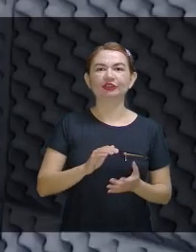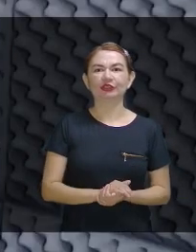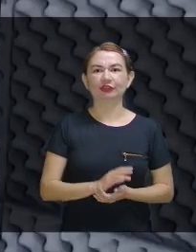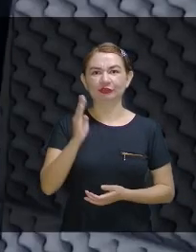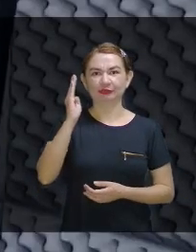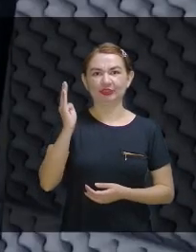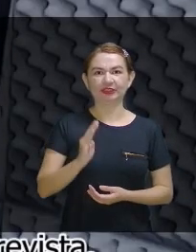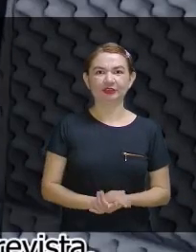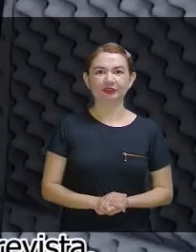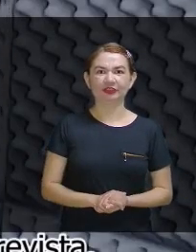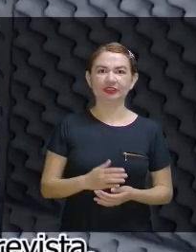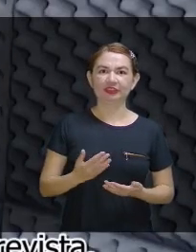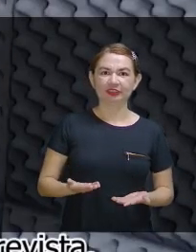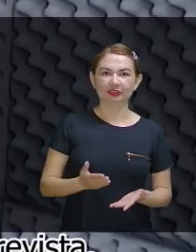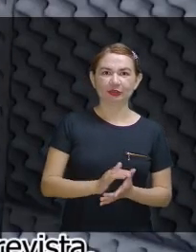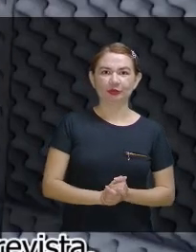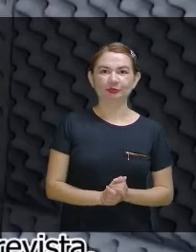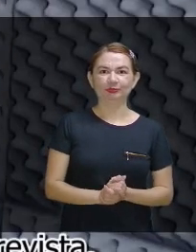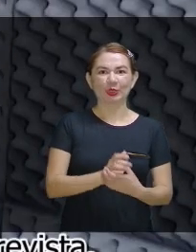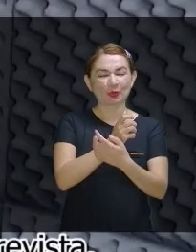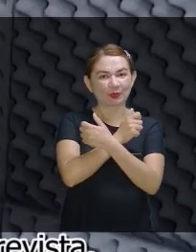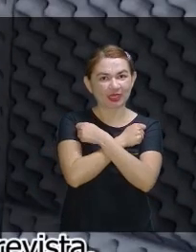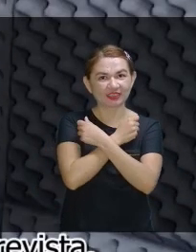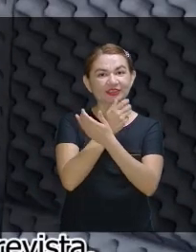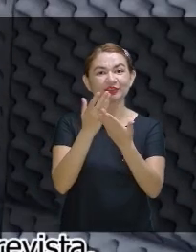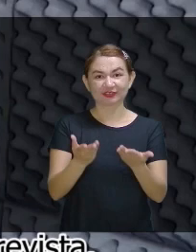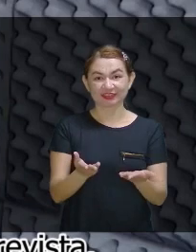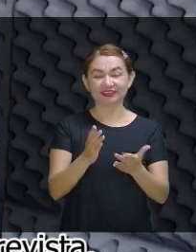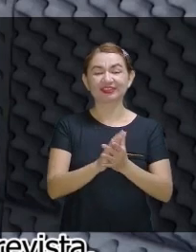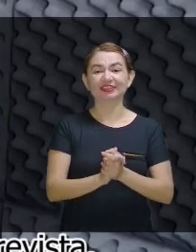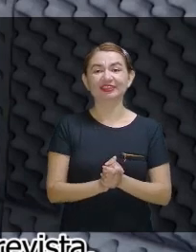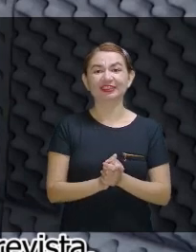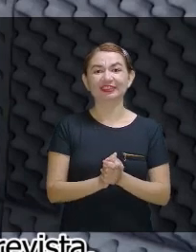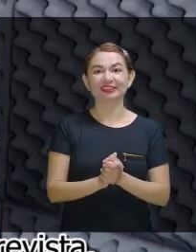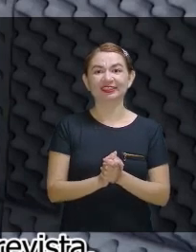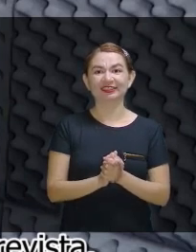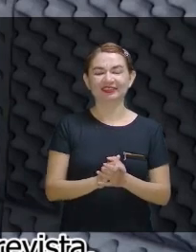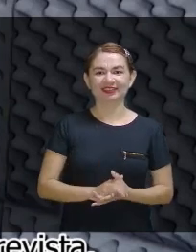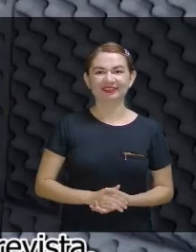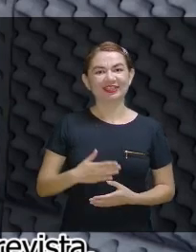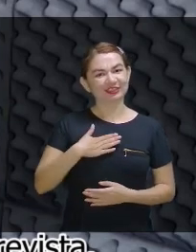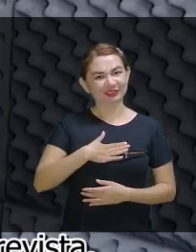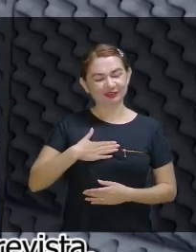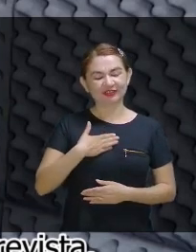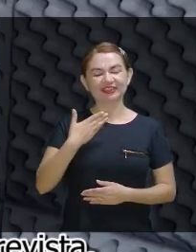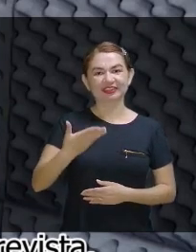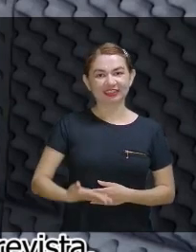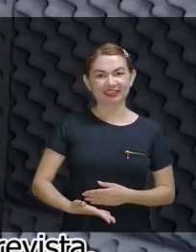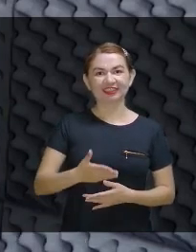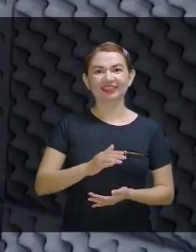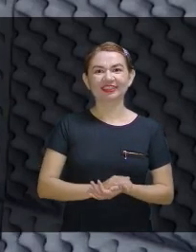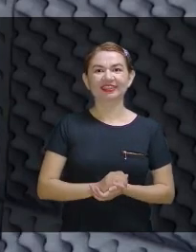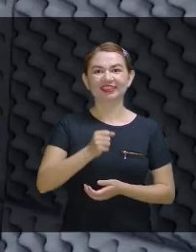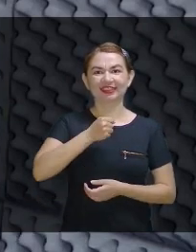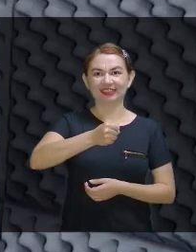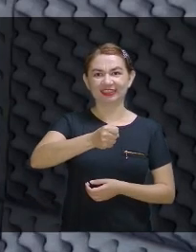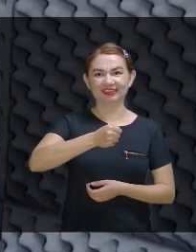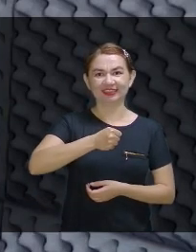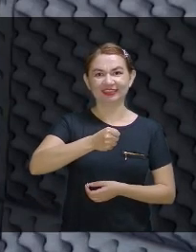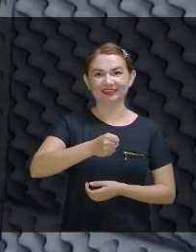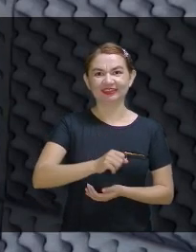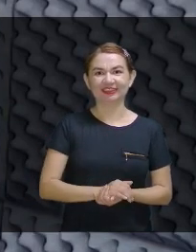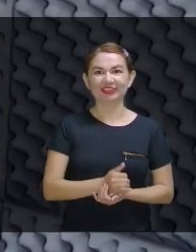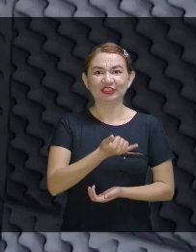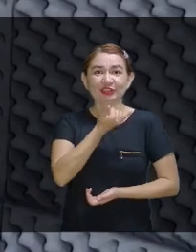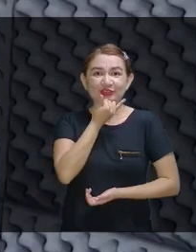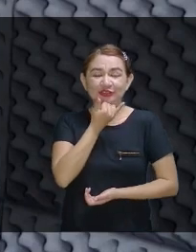Orion. Foco no desembargador Silmar Fernandes, presidente do Tribunal Regional de São Paulo. Só desculpe que eu estou